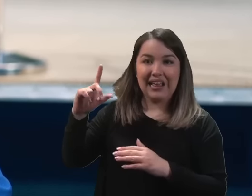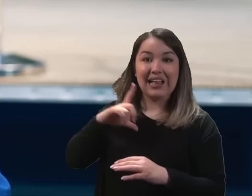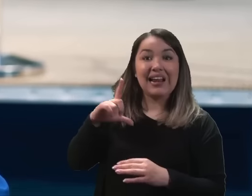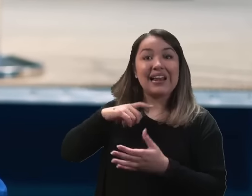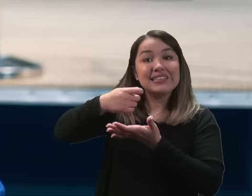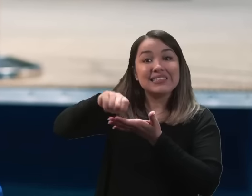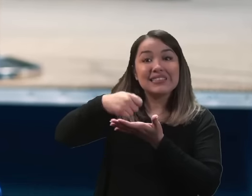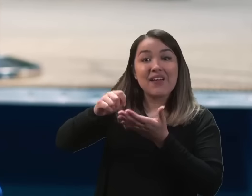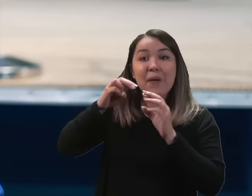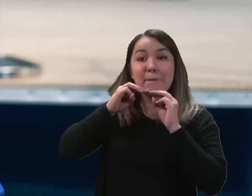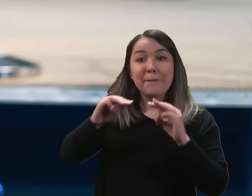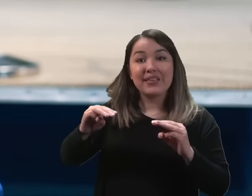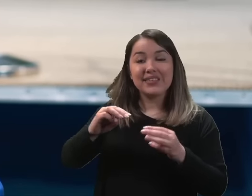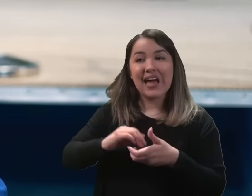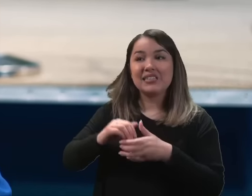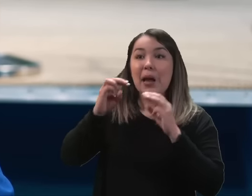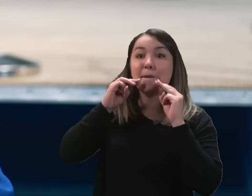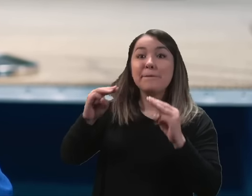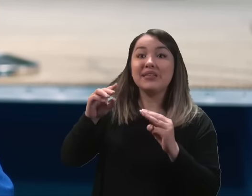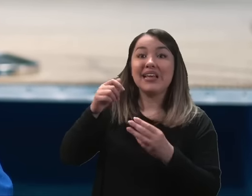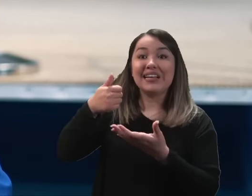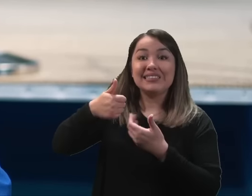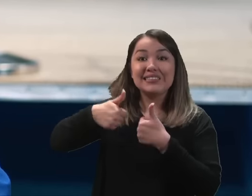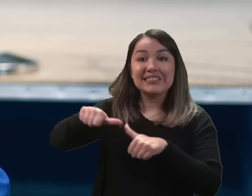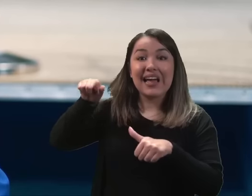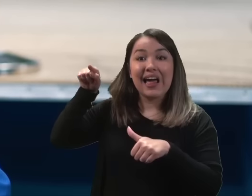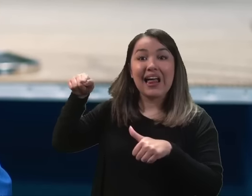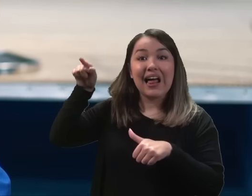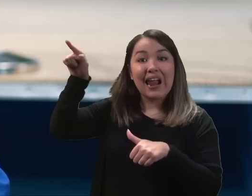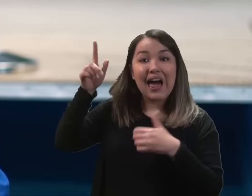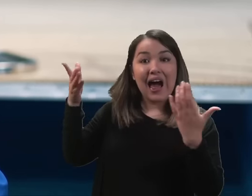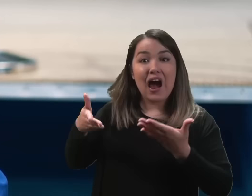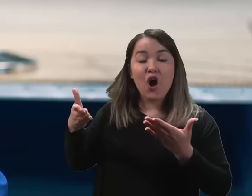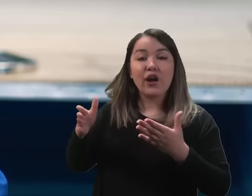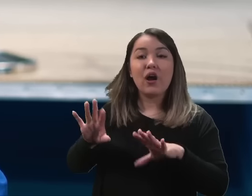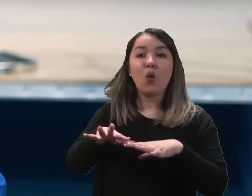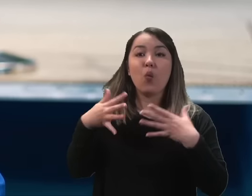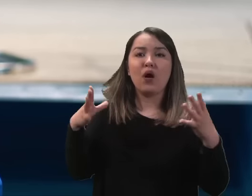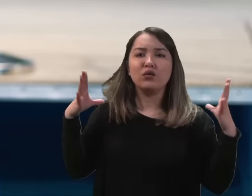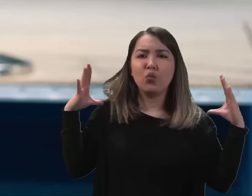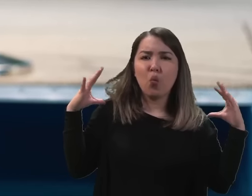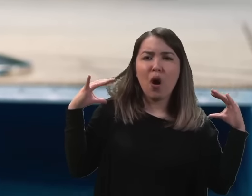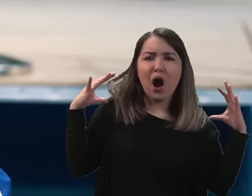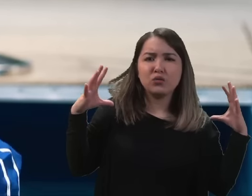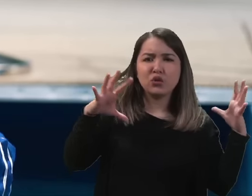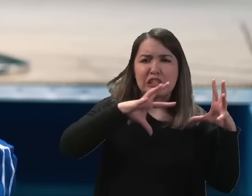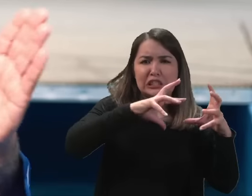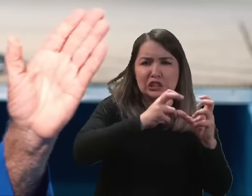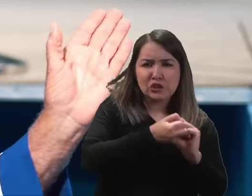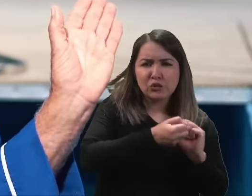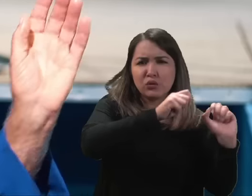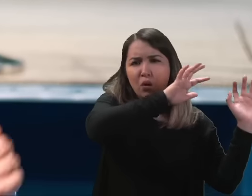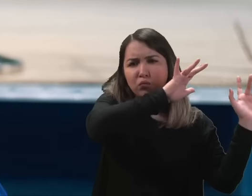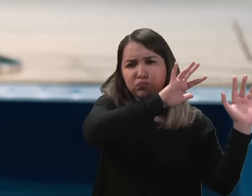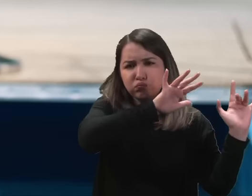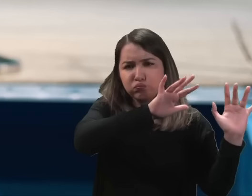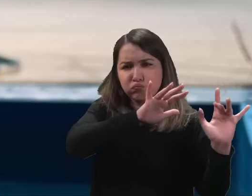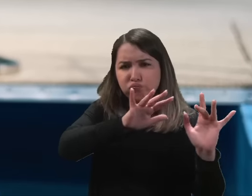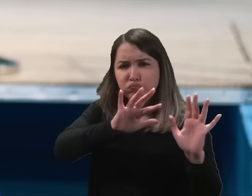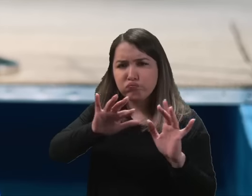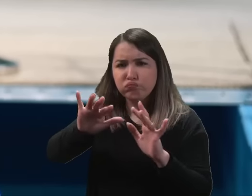e a mensagem que está lá agora se refere a quando o anjo destruidor passou nas casas